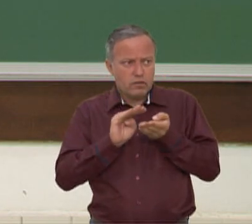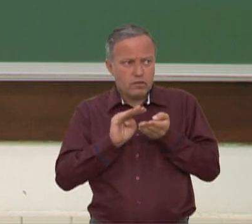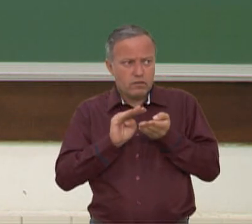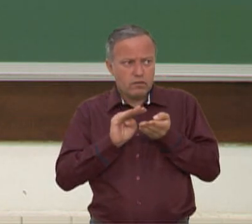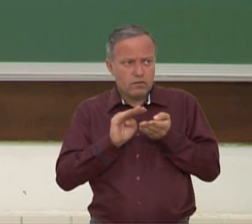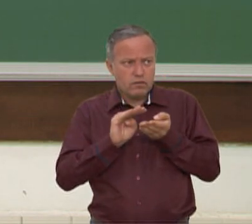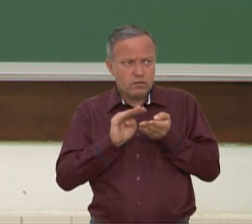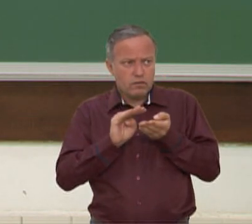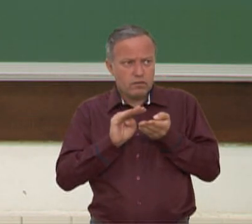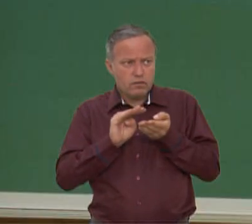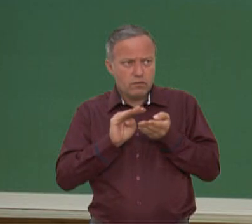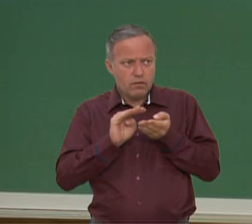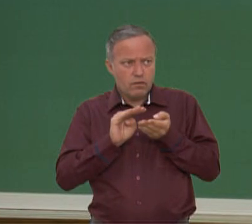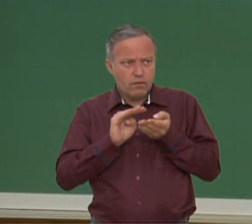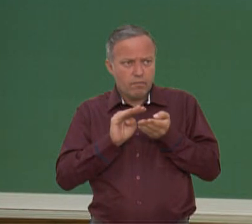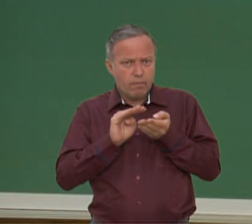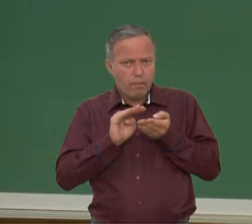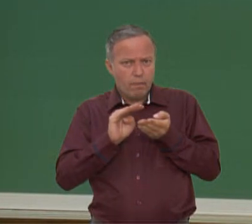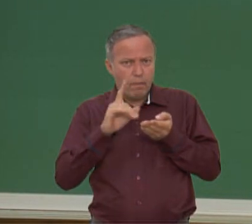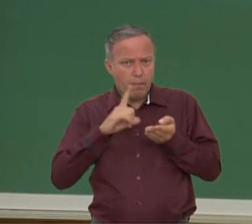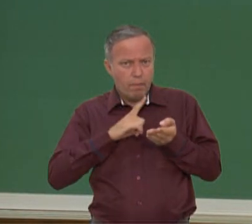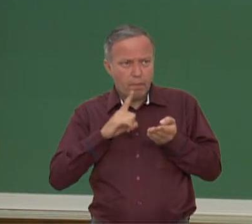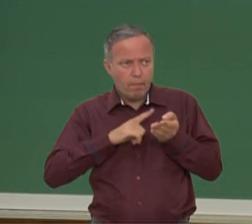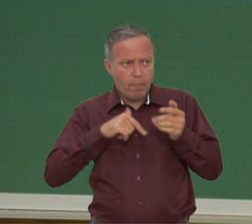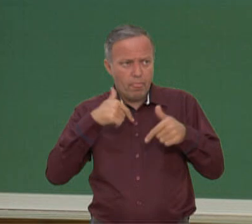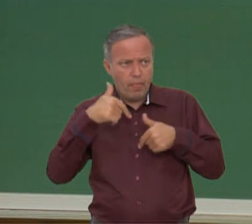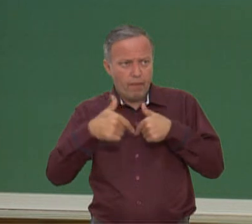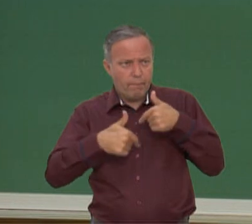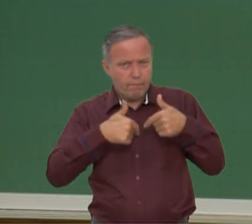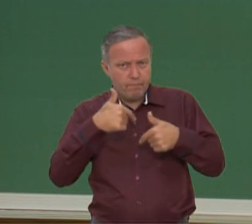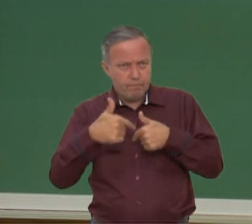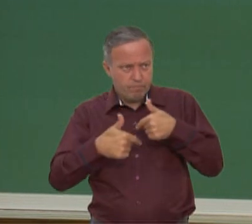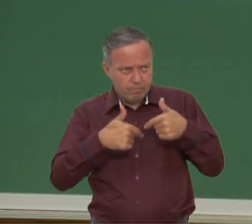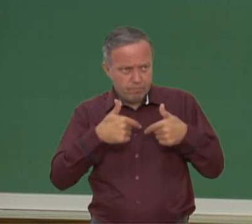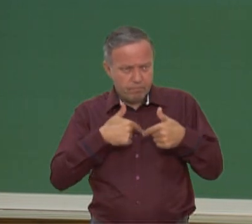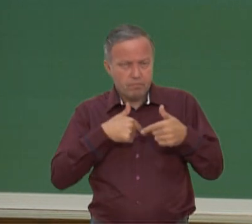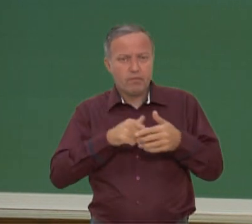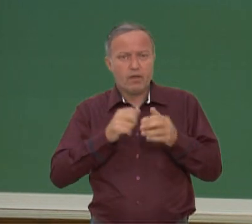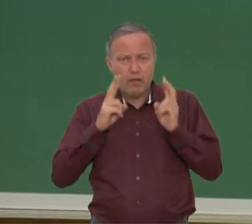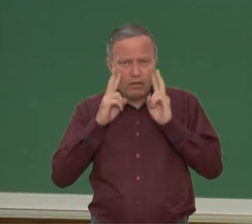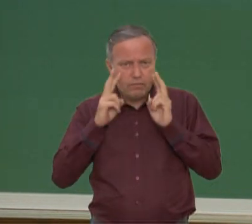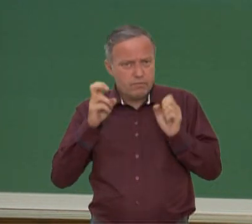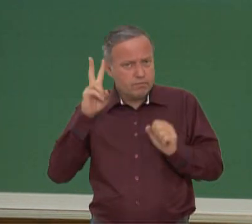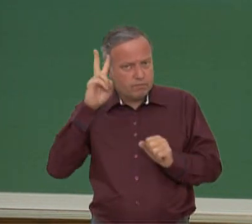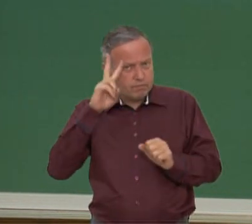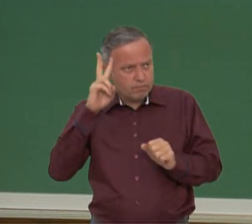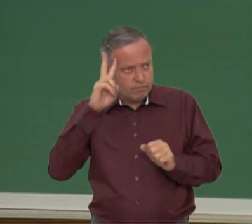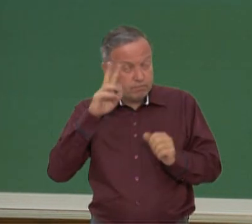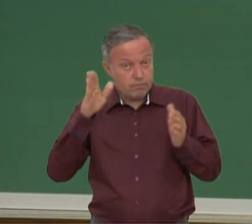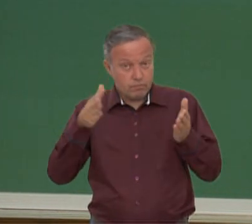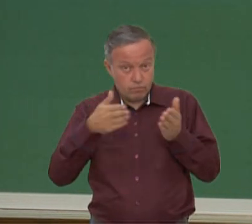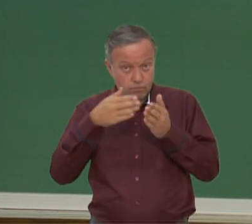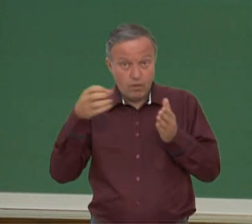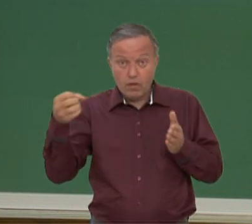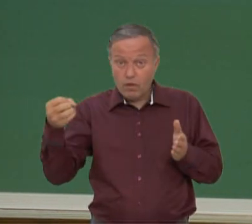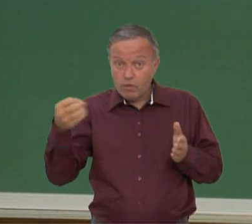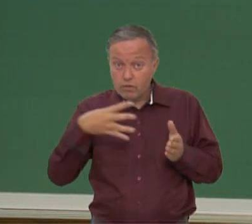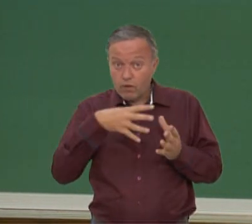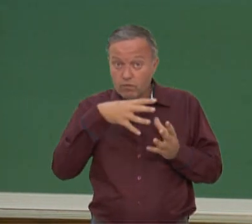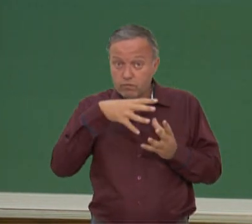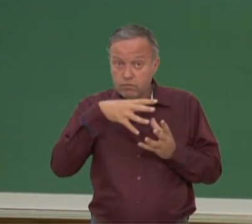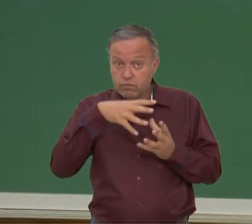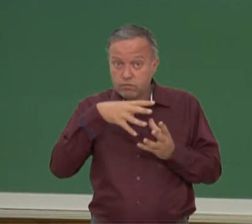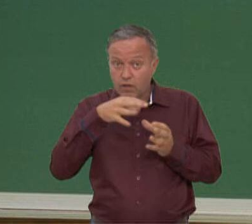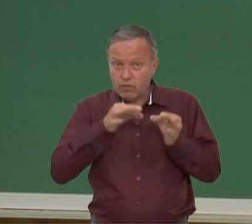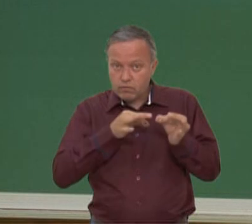de quais são os assuntos que nós trabalhamos dentro da nova ordem mundial. Para você não esquecer, quando falar em nova ordem mundial,